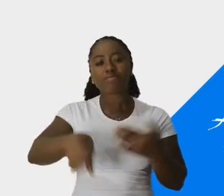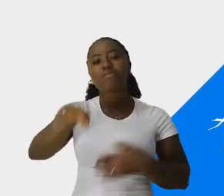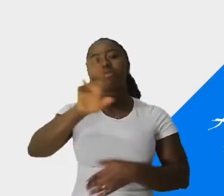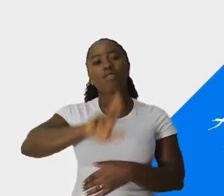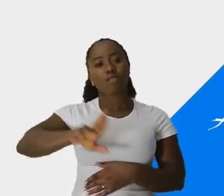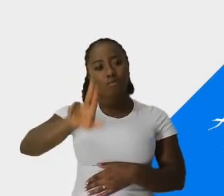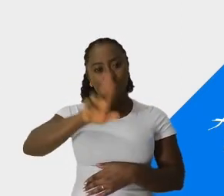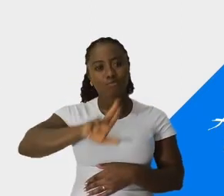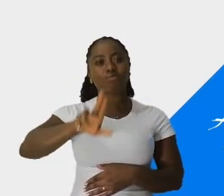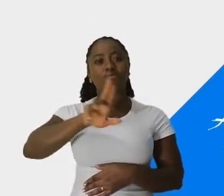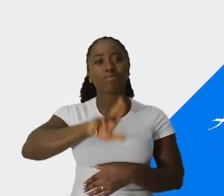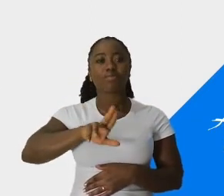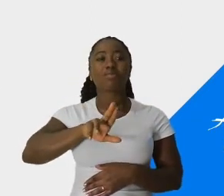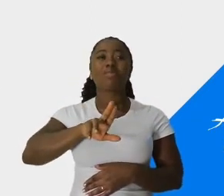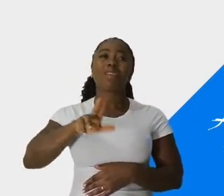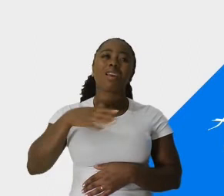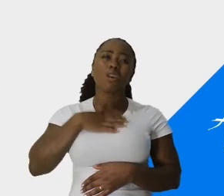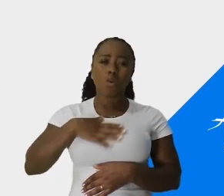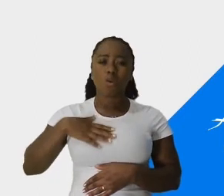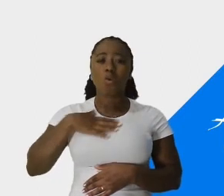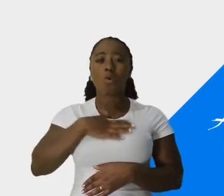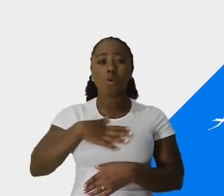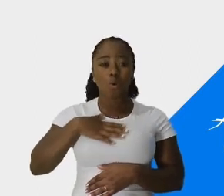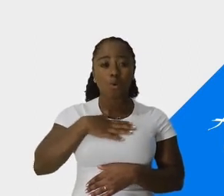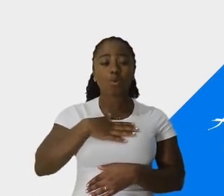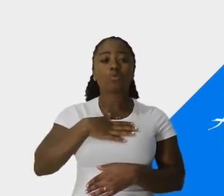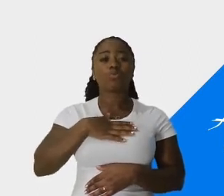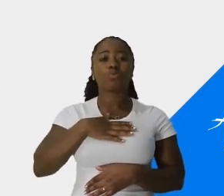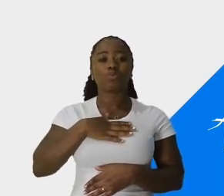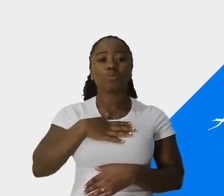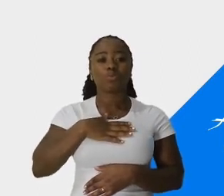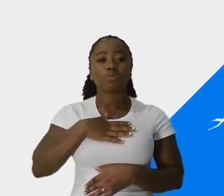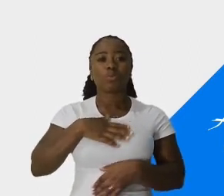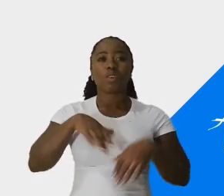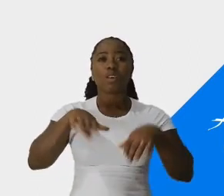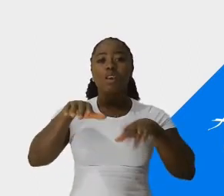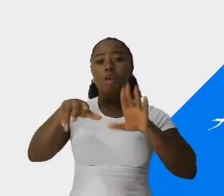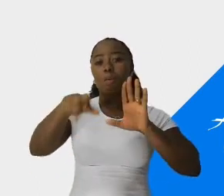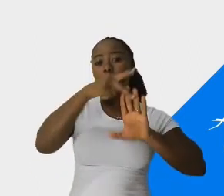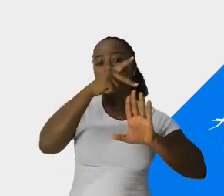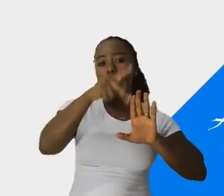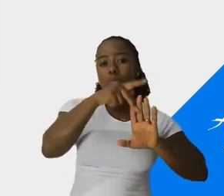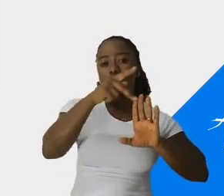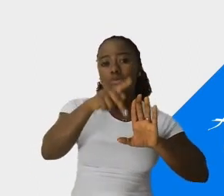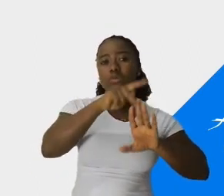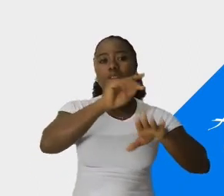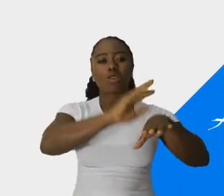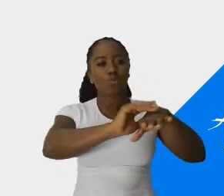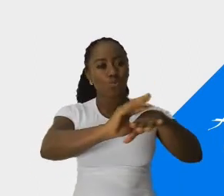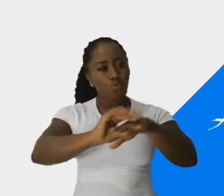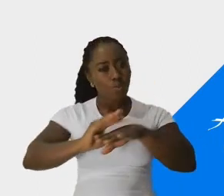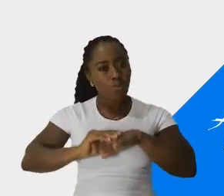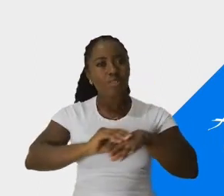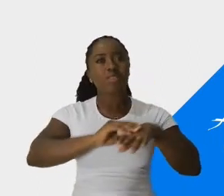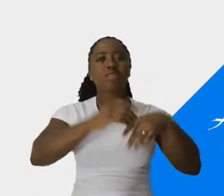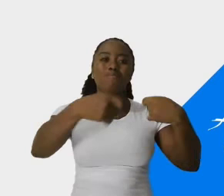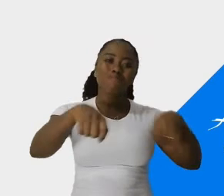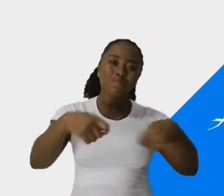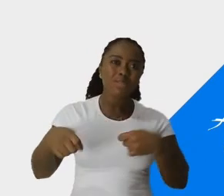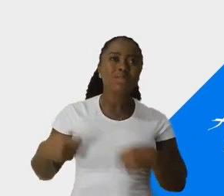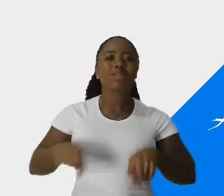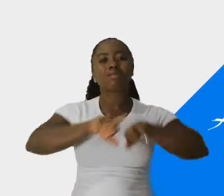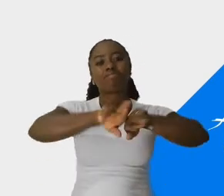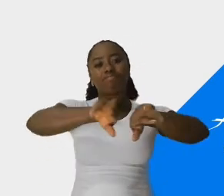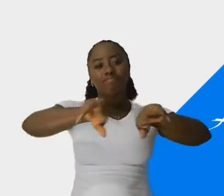baterias flexíveis, porque cada portaria e cada doença tem necessidades diferentes muitas vezes, e aí a importância de